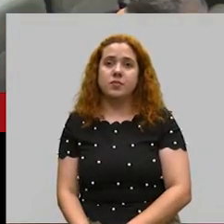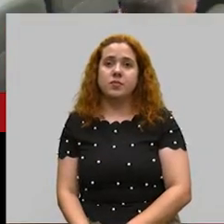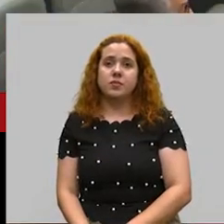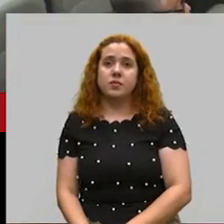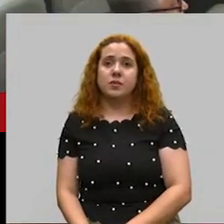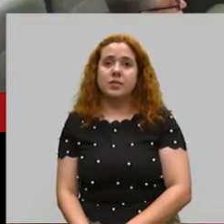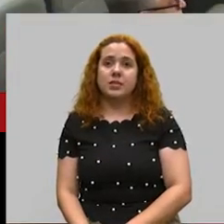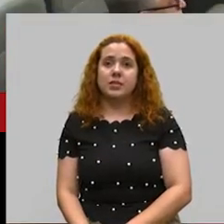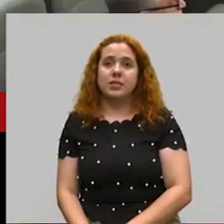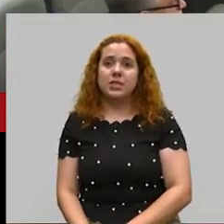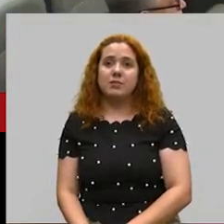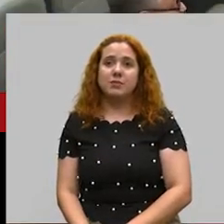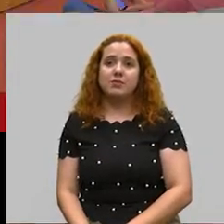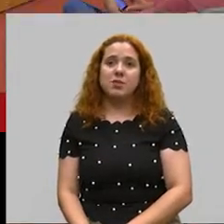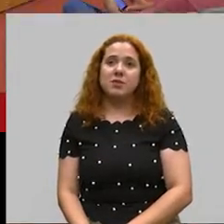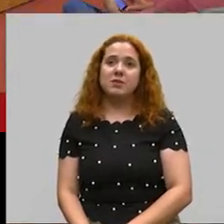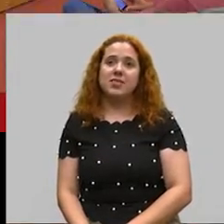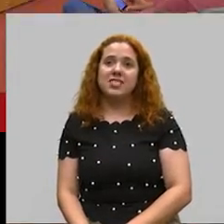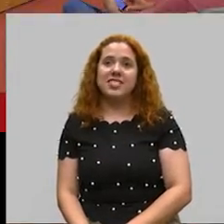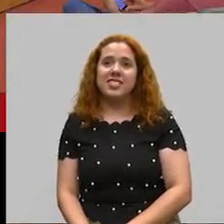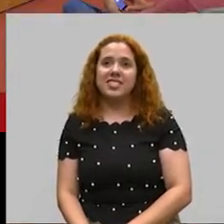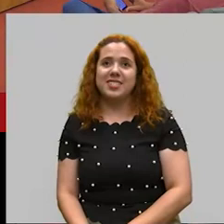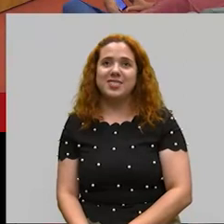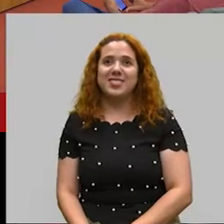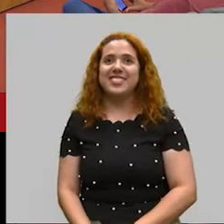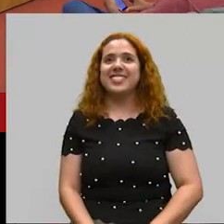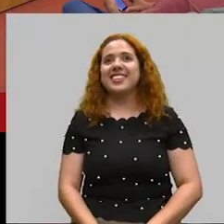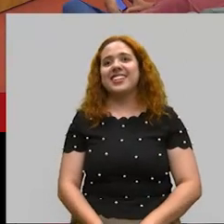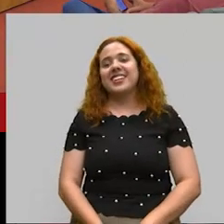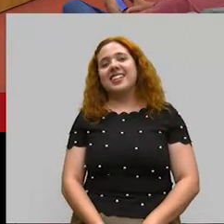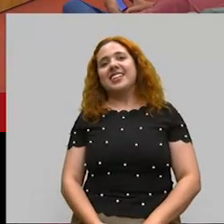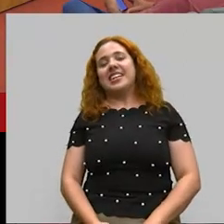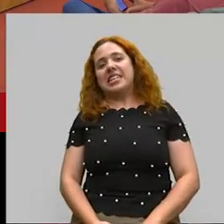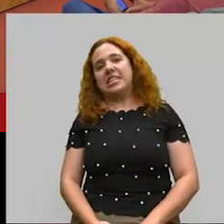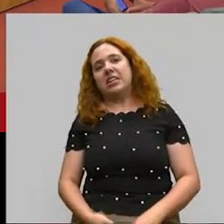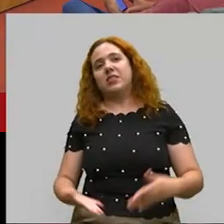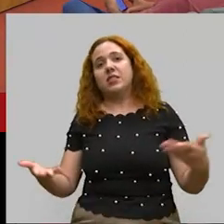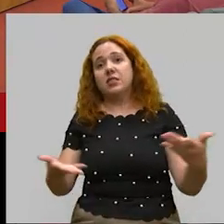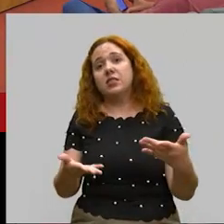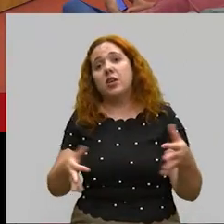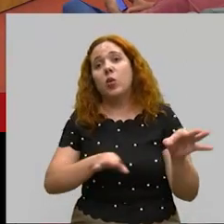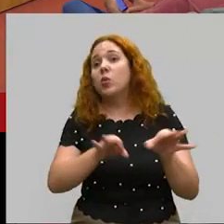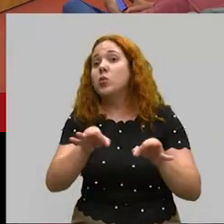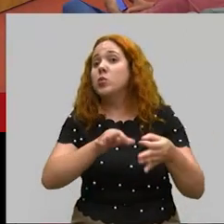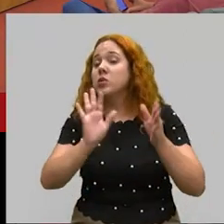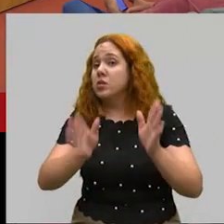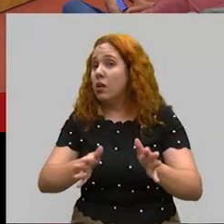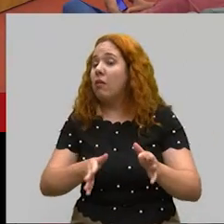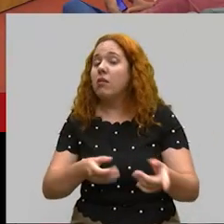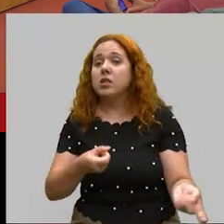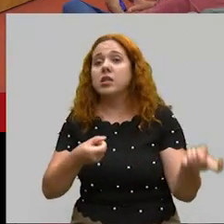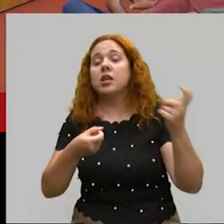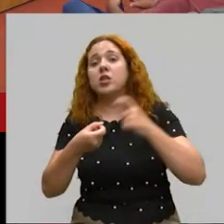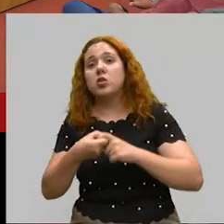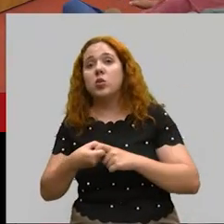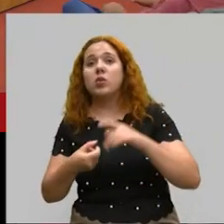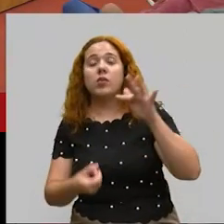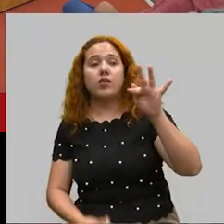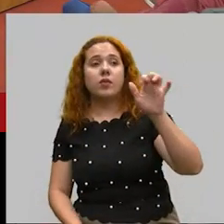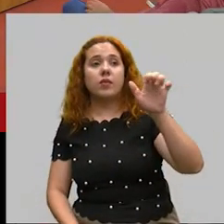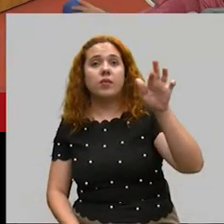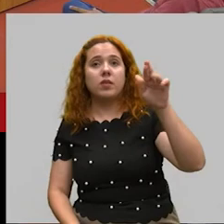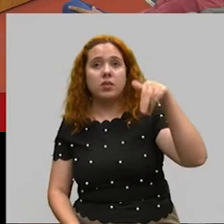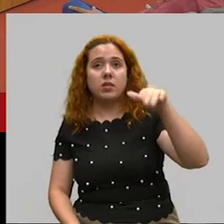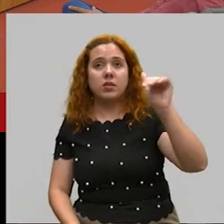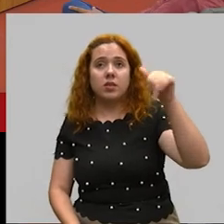obrigado bom então e acho que um encaminhamento prático No que diz respeito ao retorno que o Fernando nos dá gente o debate